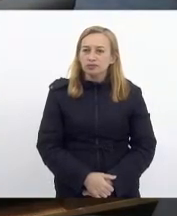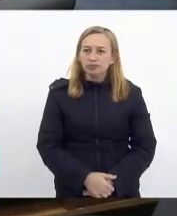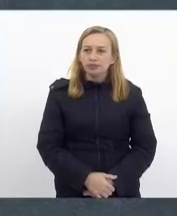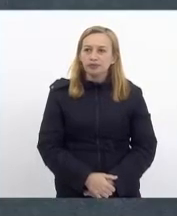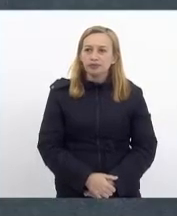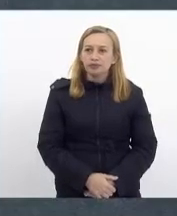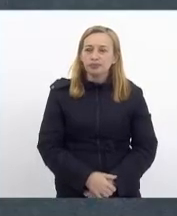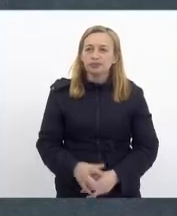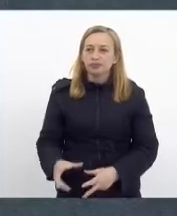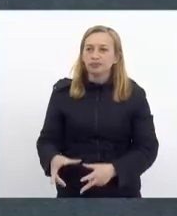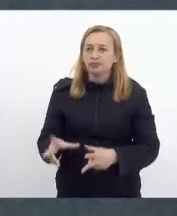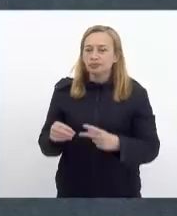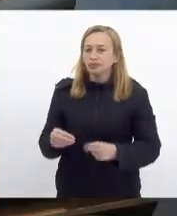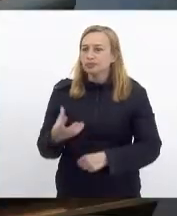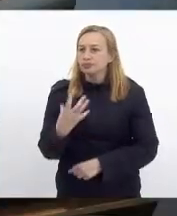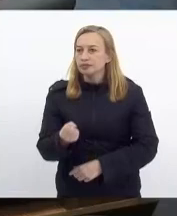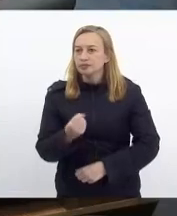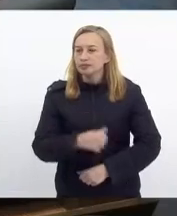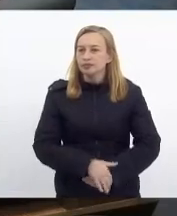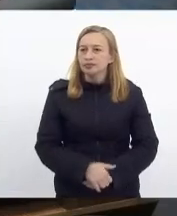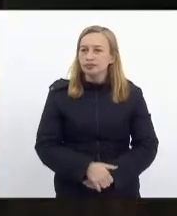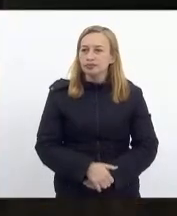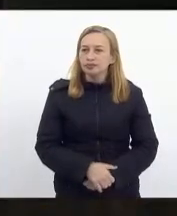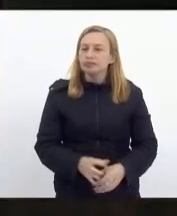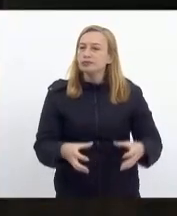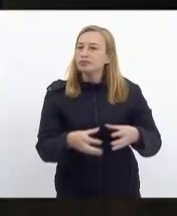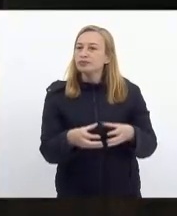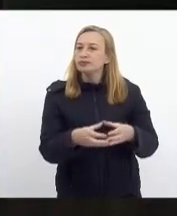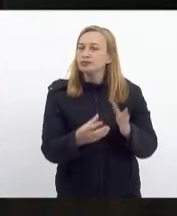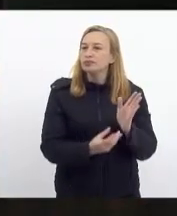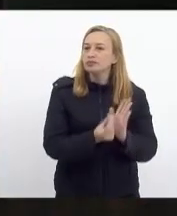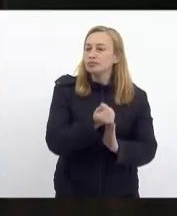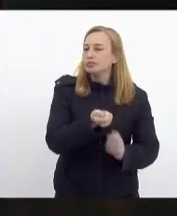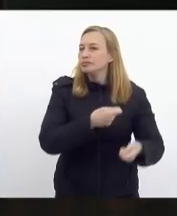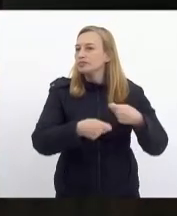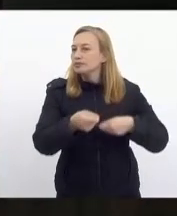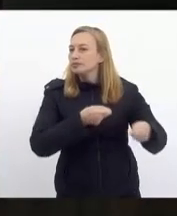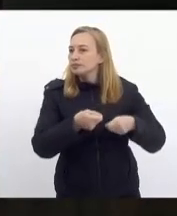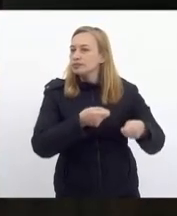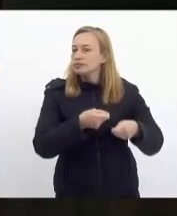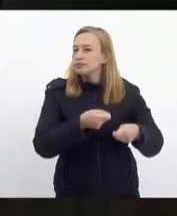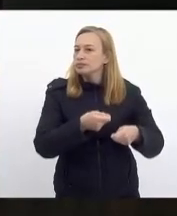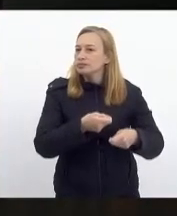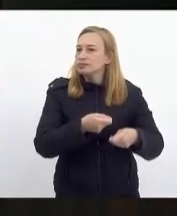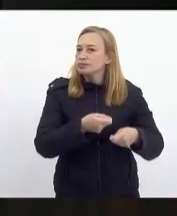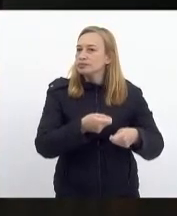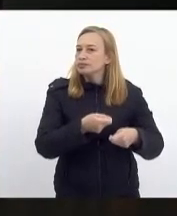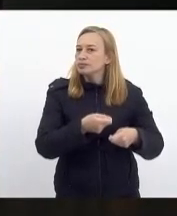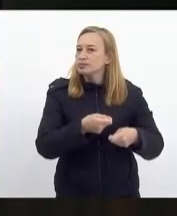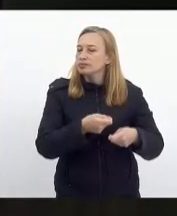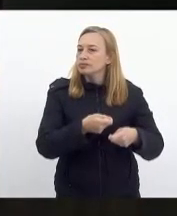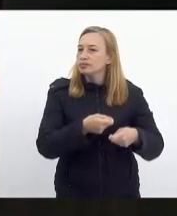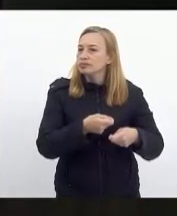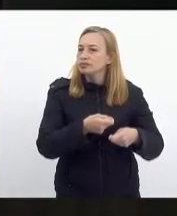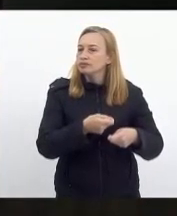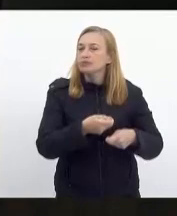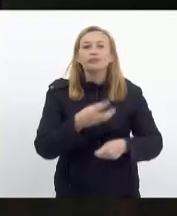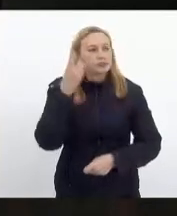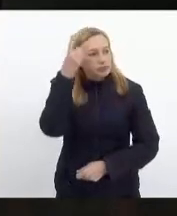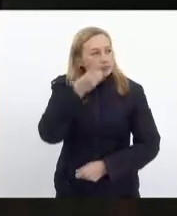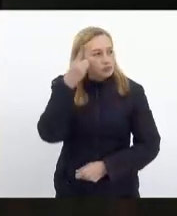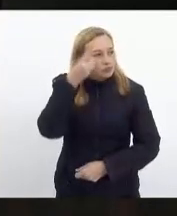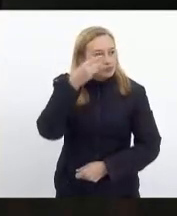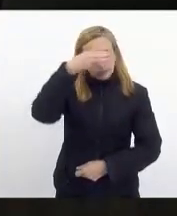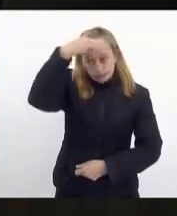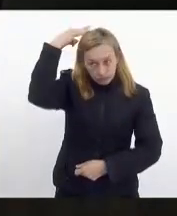Numérito favorável. Pela Comissão de Orçamentos, Finanças, fiscalização, controle financeira e controle, deputado